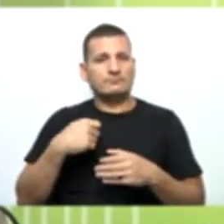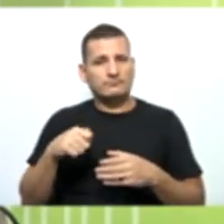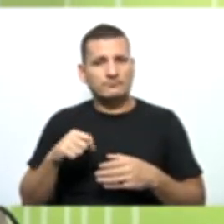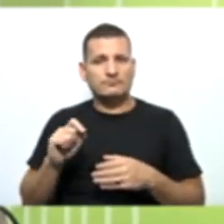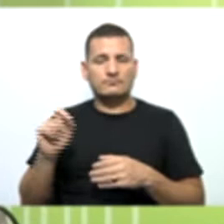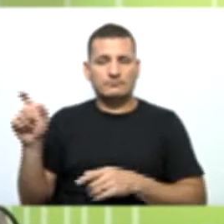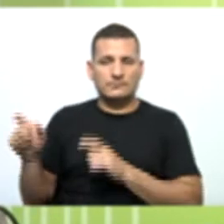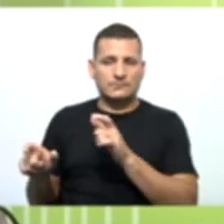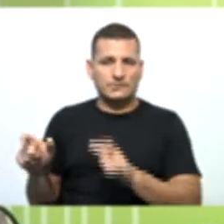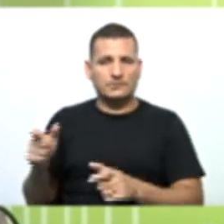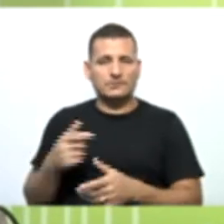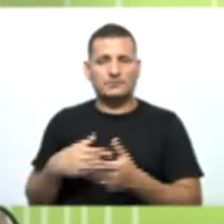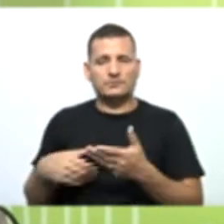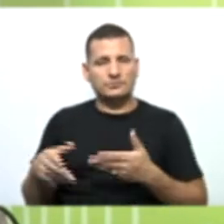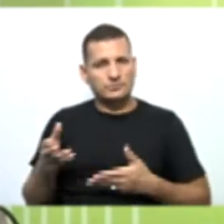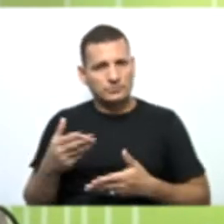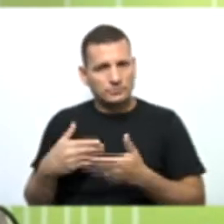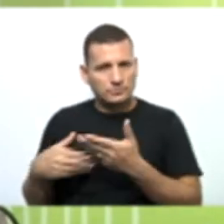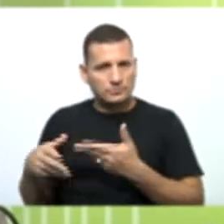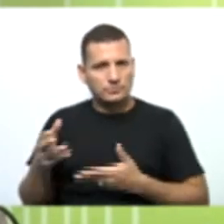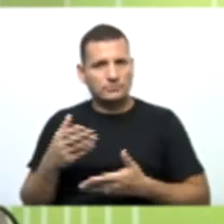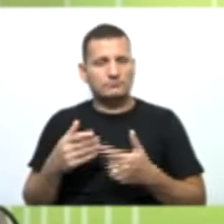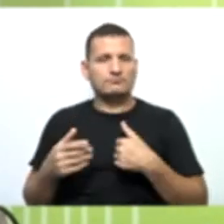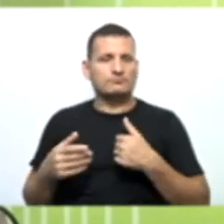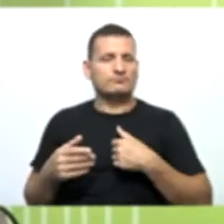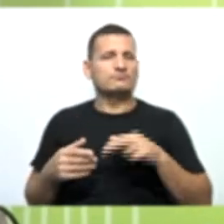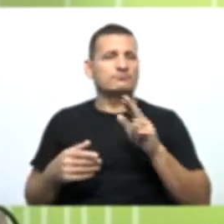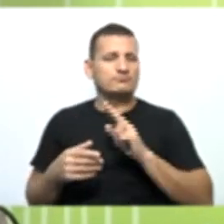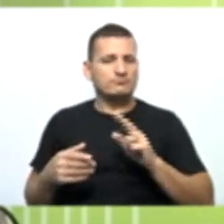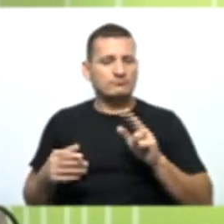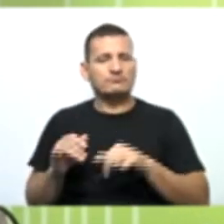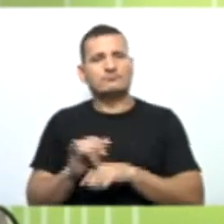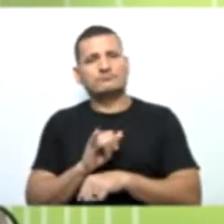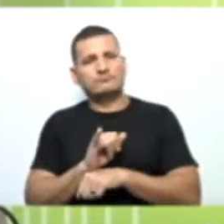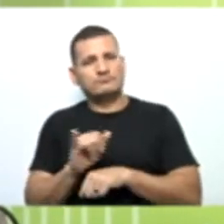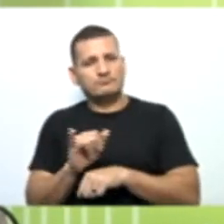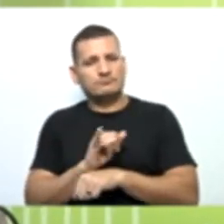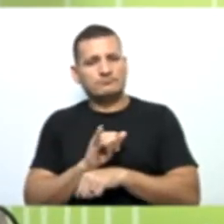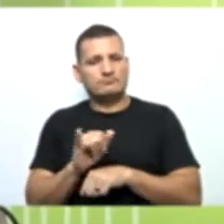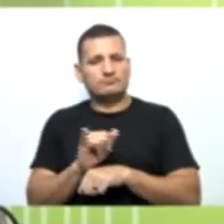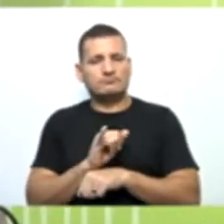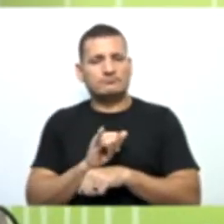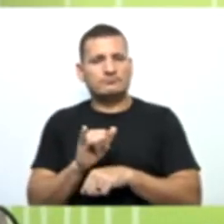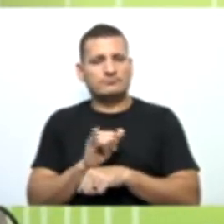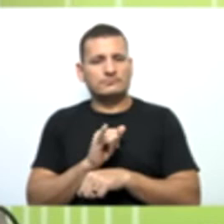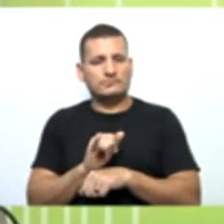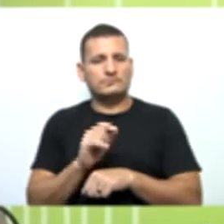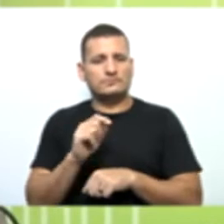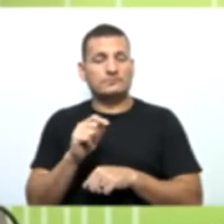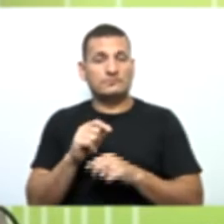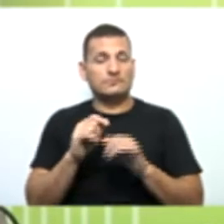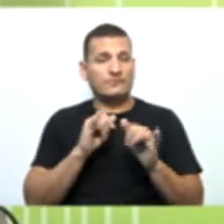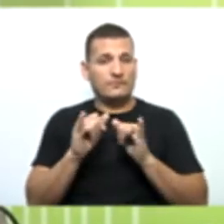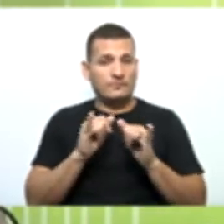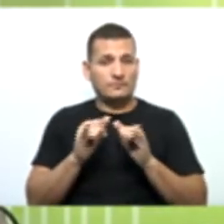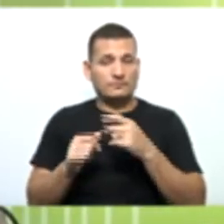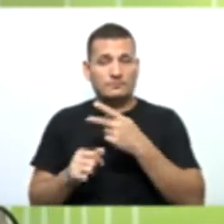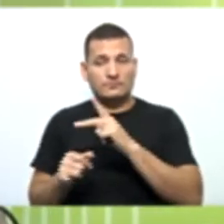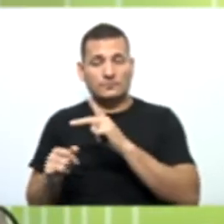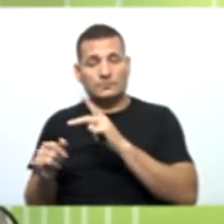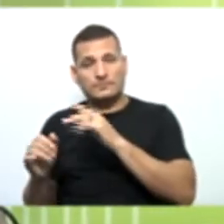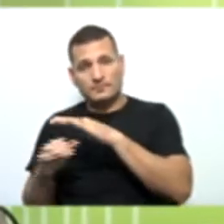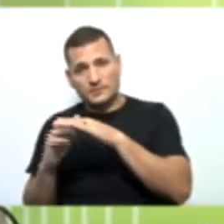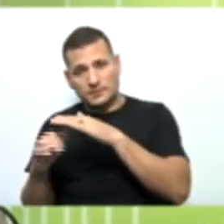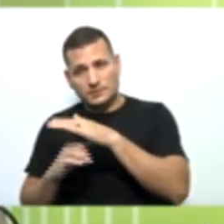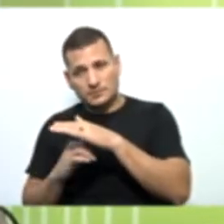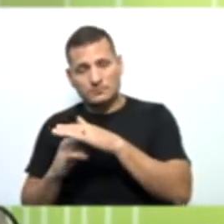cliente, eu vou ter que utilizar técnicas que a gente vai mostrar aqui para vocês, para a informação que está lá na empresa dele